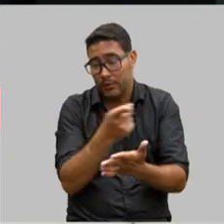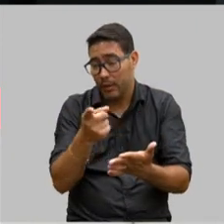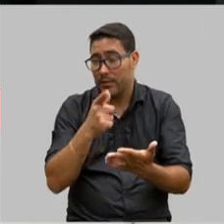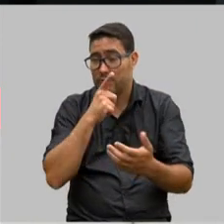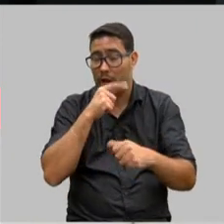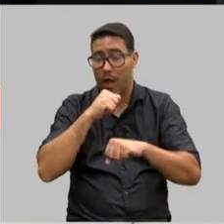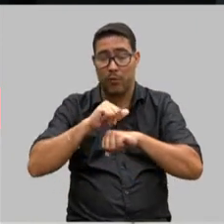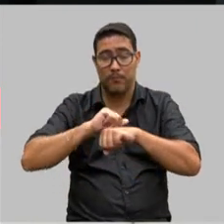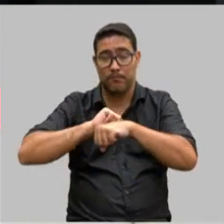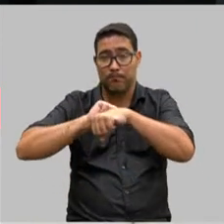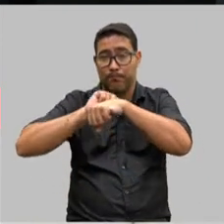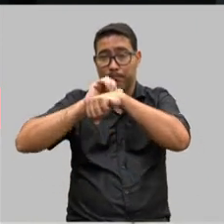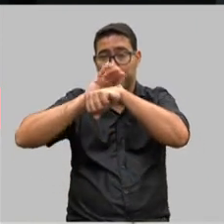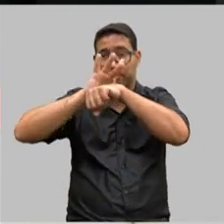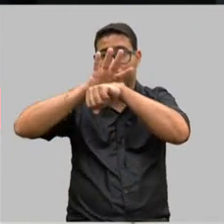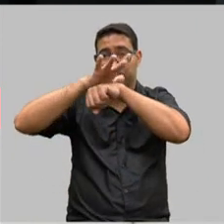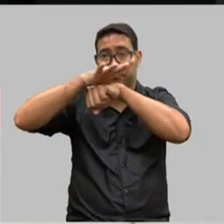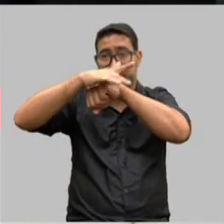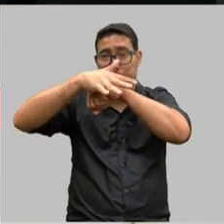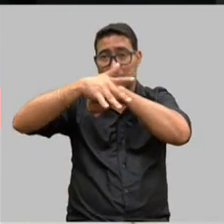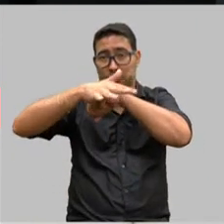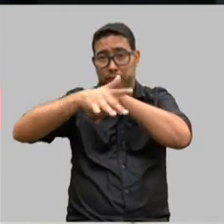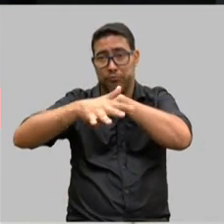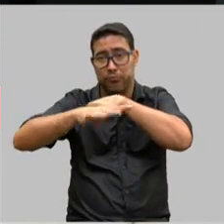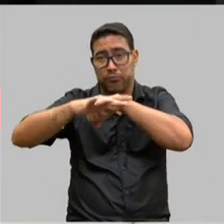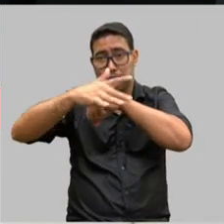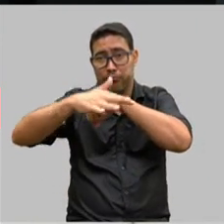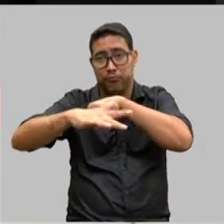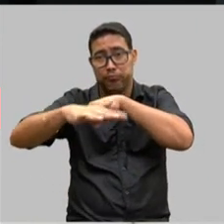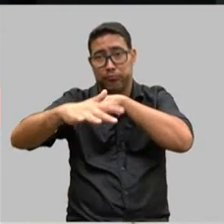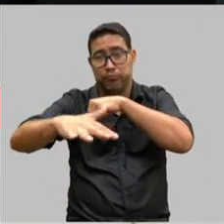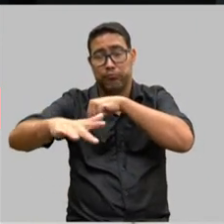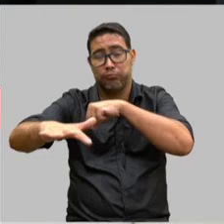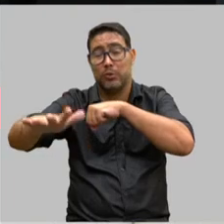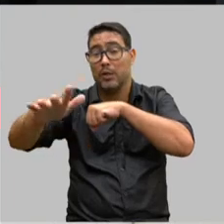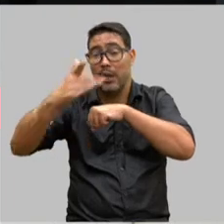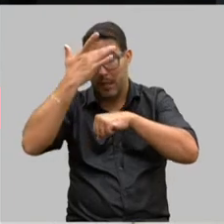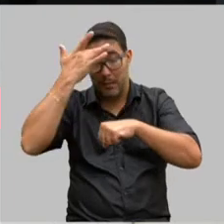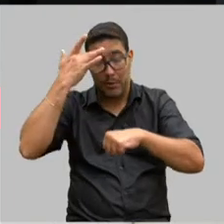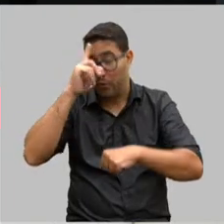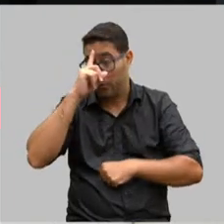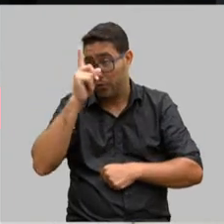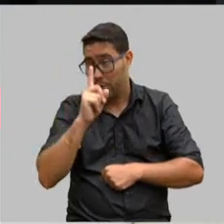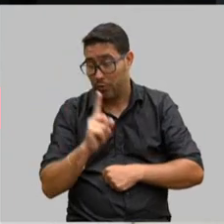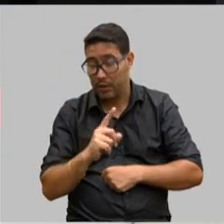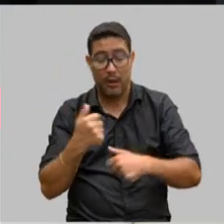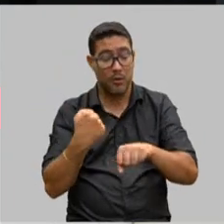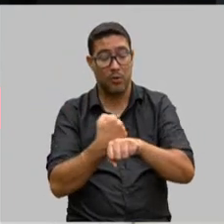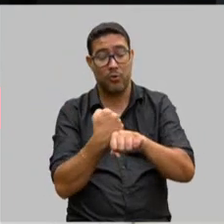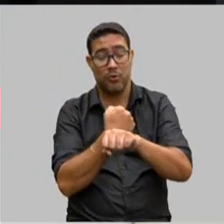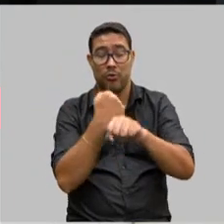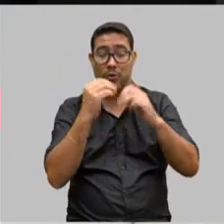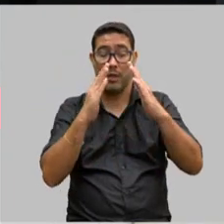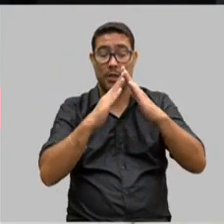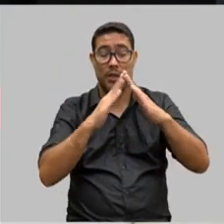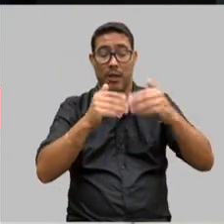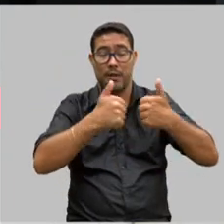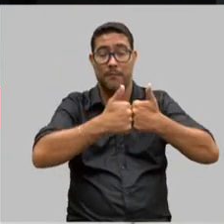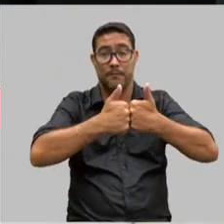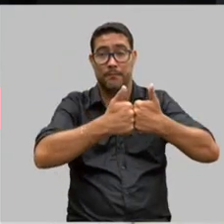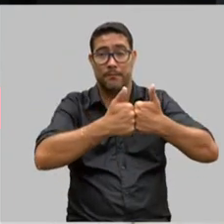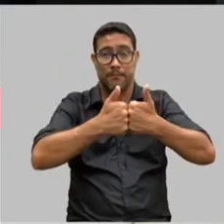gente sabe. Mas o que, que acontece? A pessoa não sabe, põe a sua residência lá no período que o rio está mais baixo, o volume mais